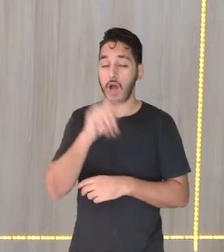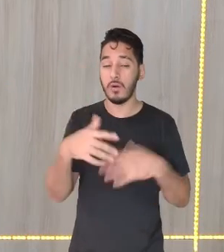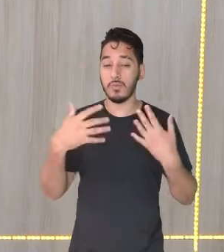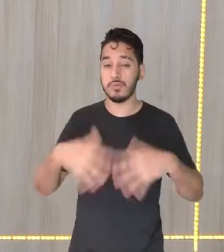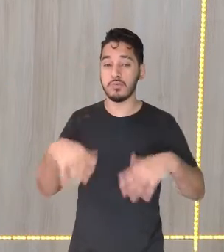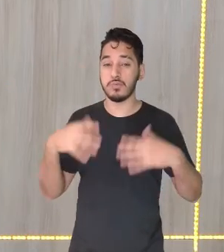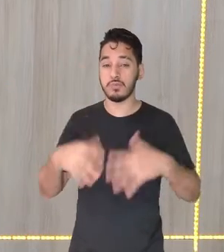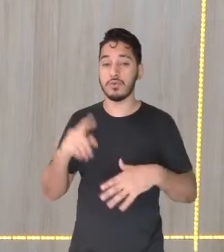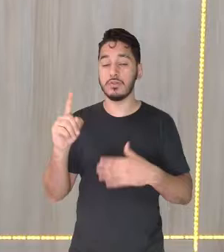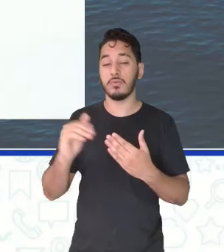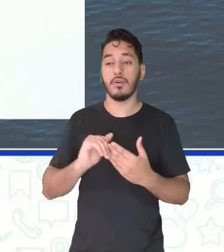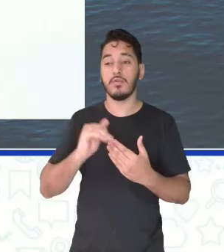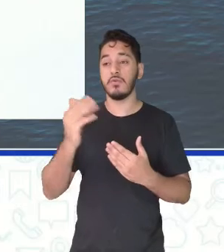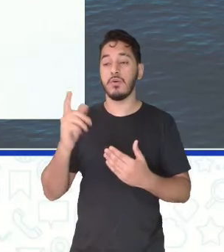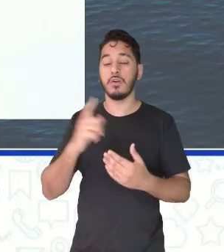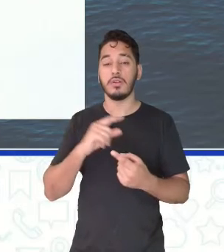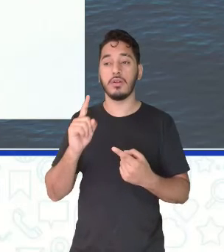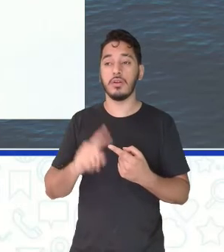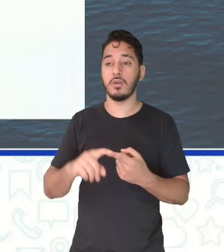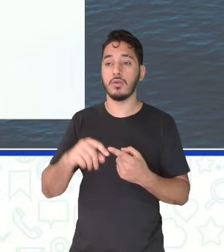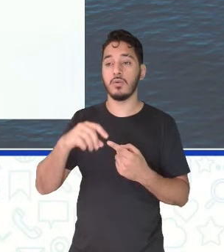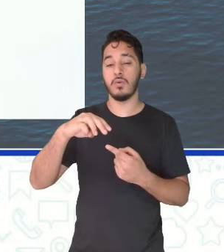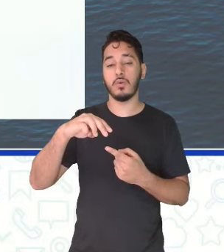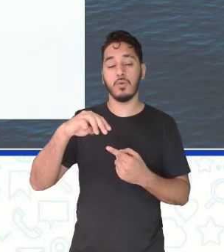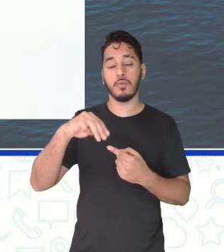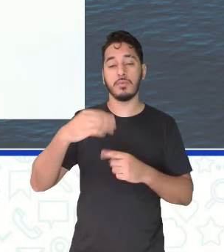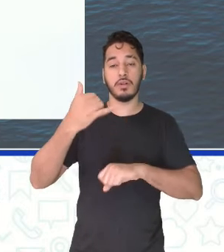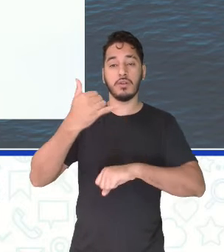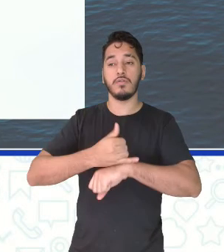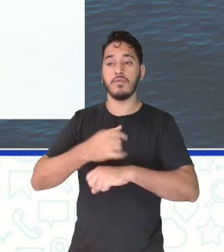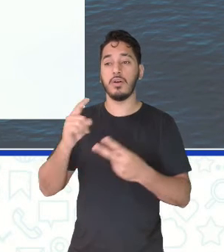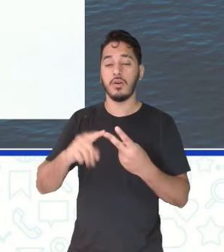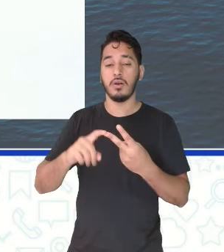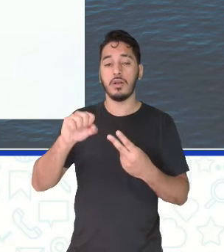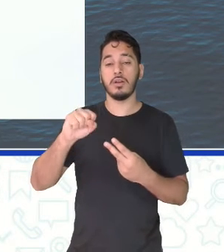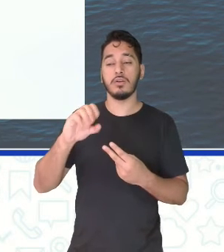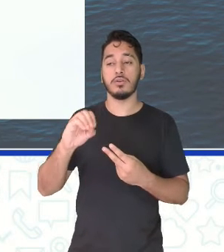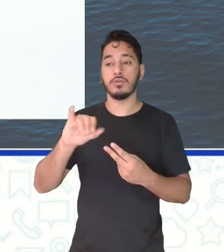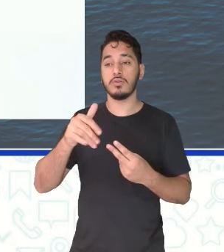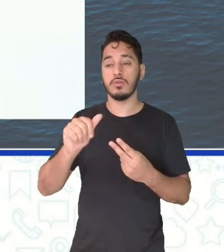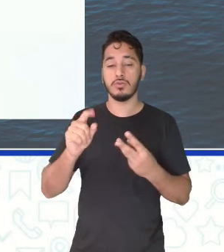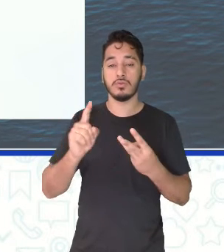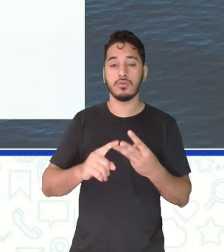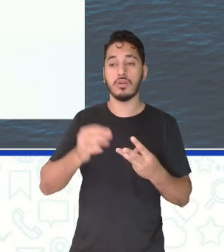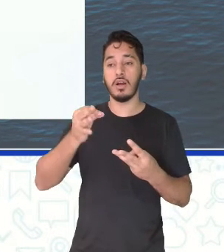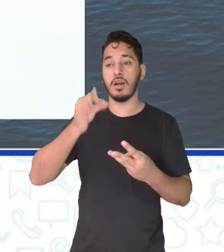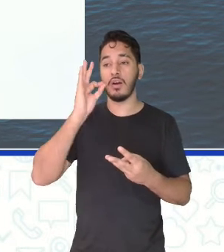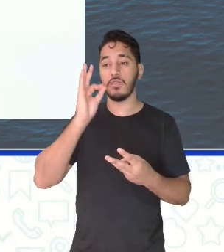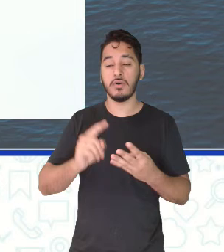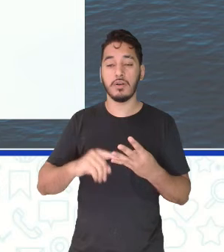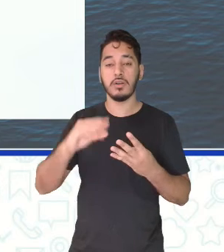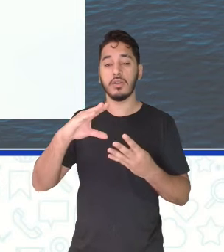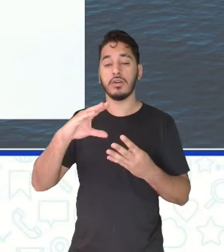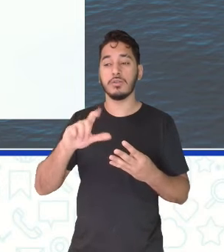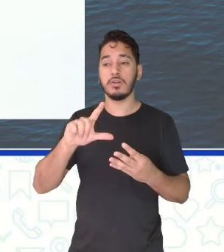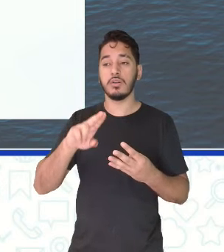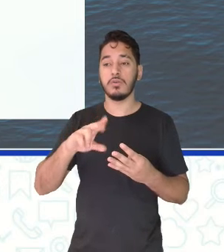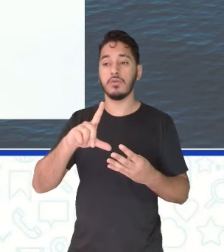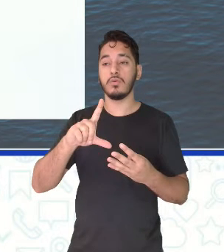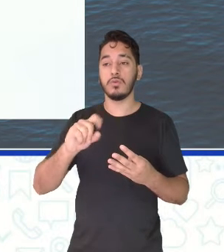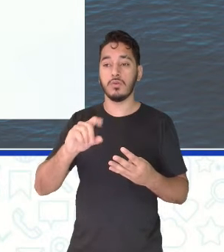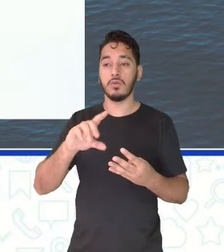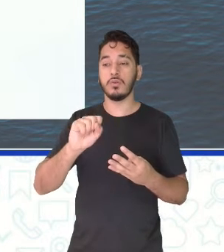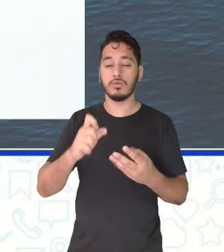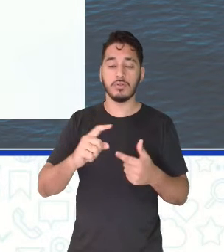são mandados para fora. A gente tem o minério de ferro, a soja, o café, celulose, milho,